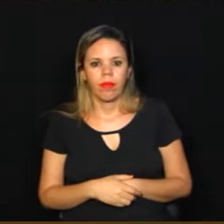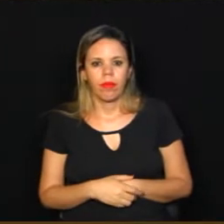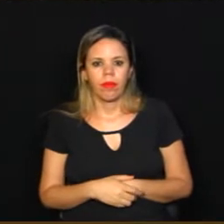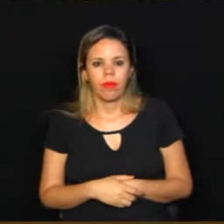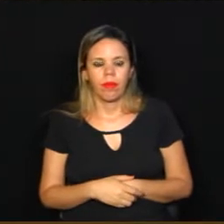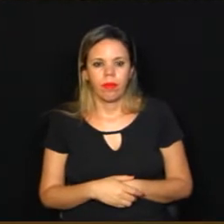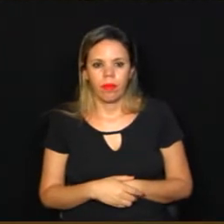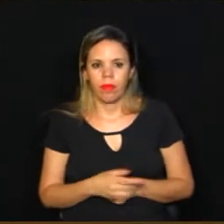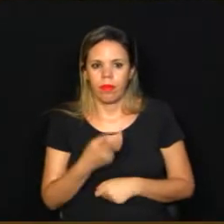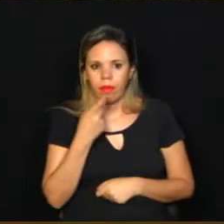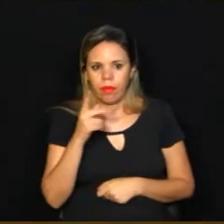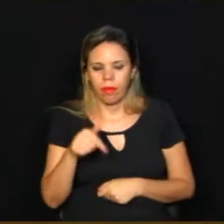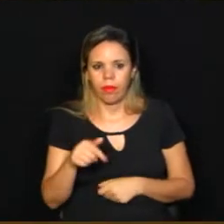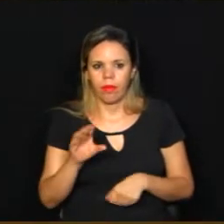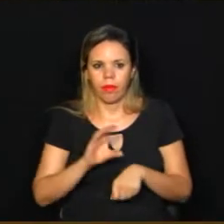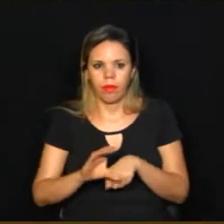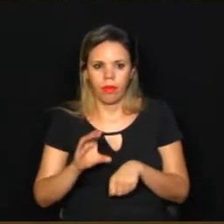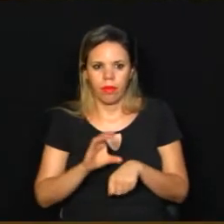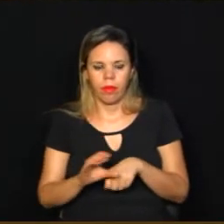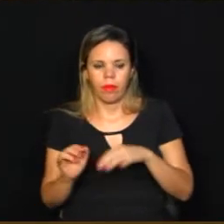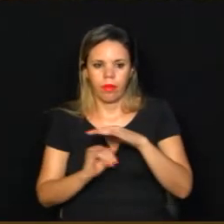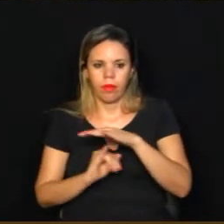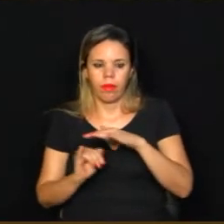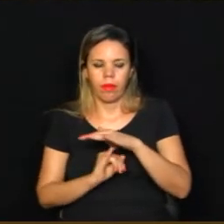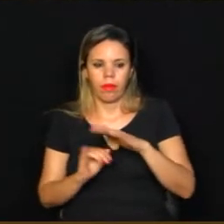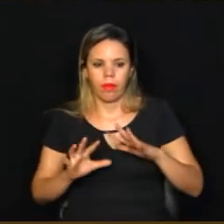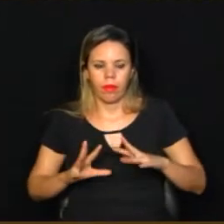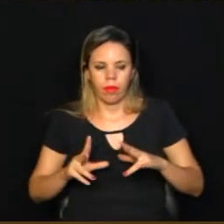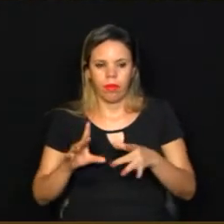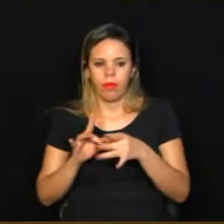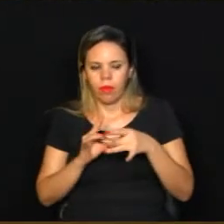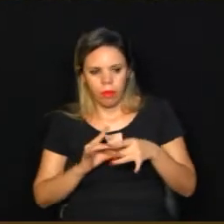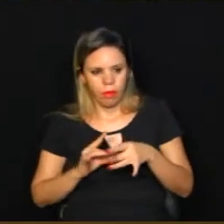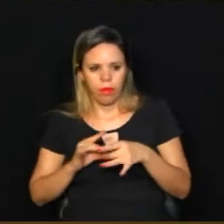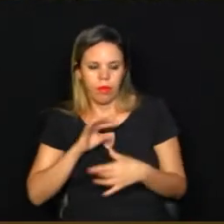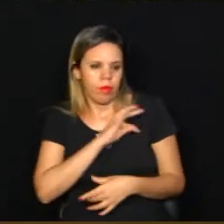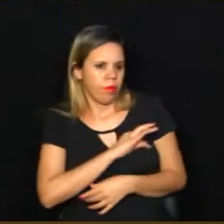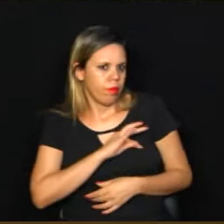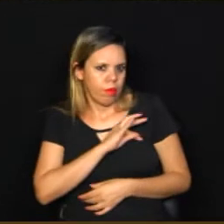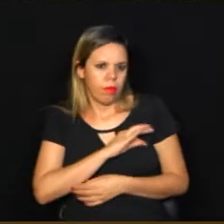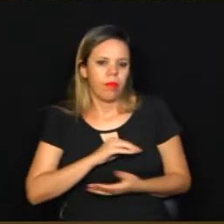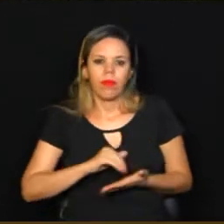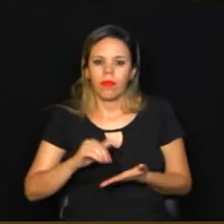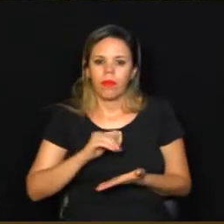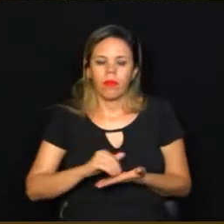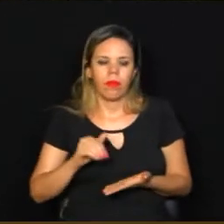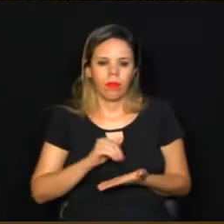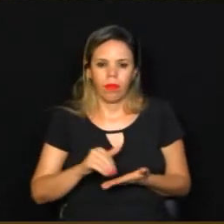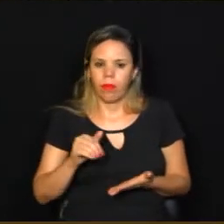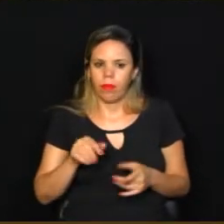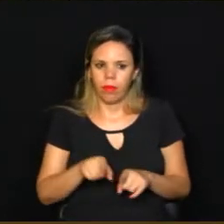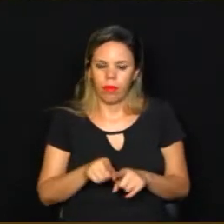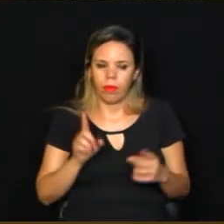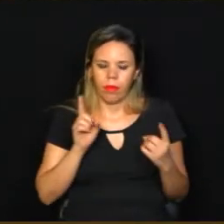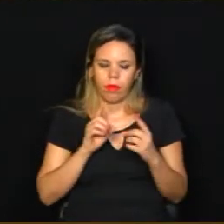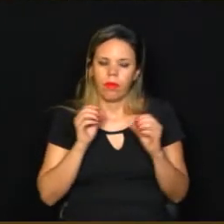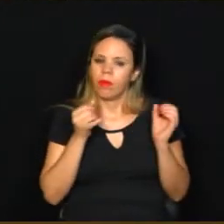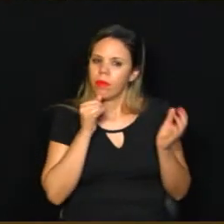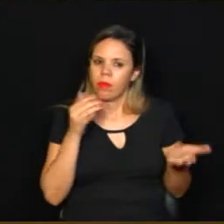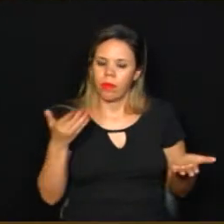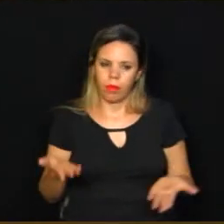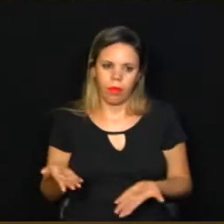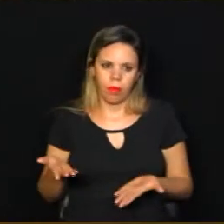Nós estamos falando da capacitação das entidades parceiras e dos técnicos da Secretaria com relação aos atendimentos. Então,